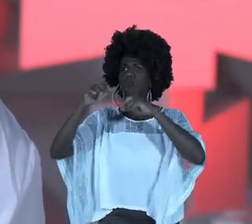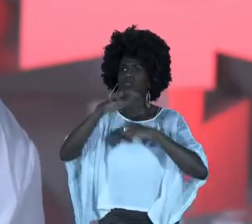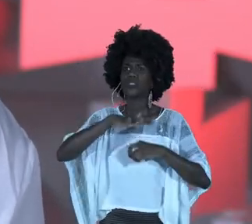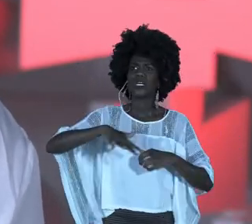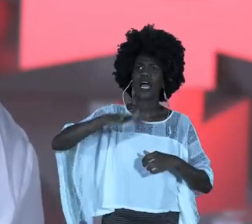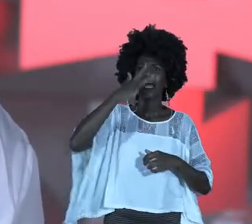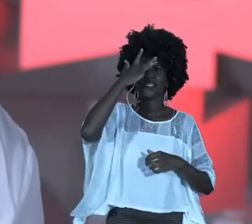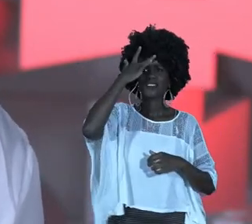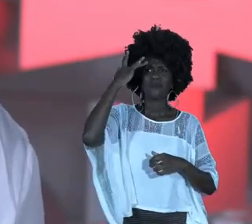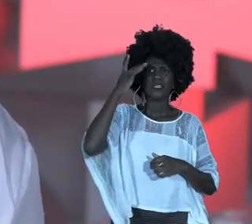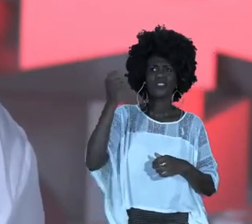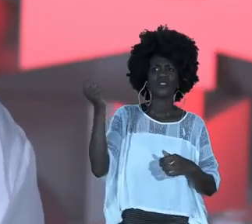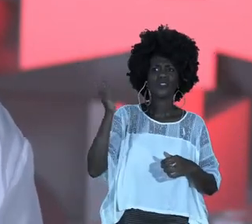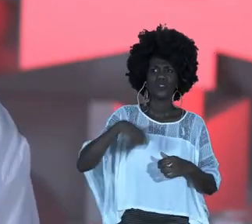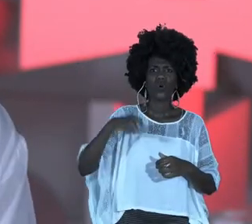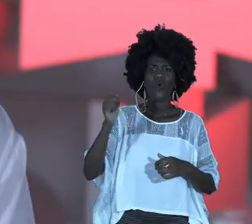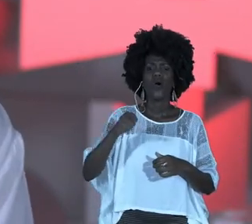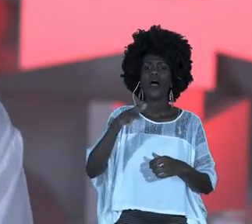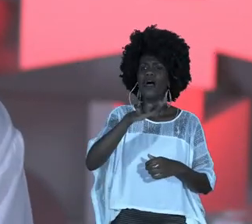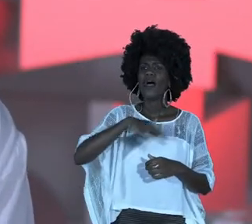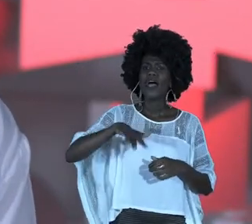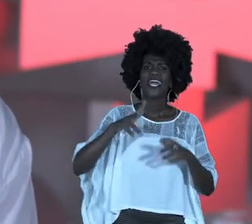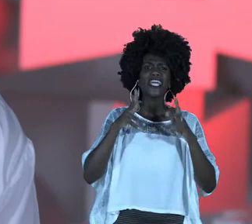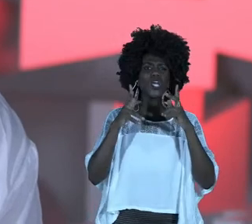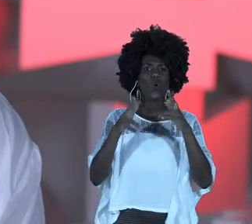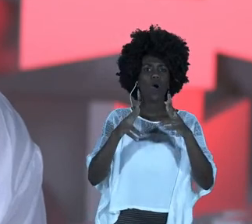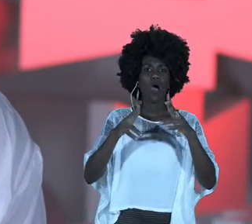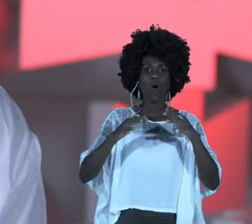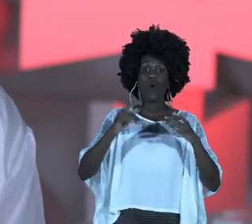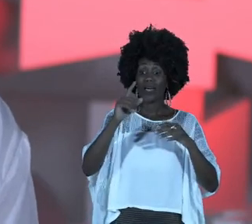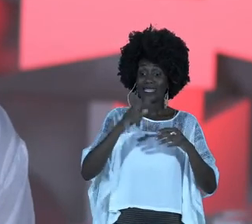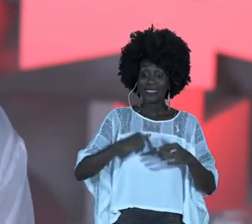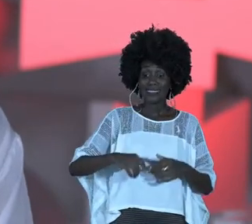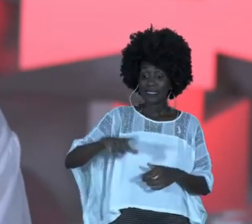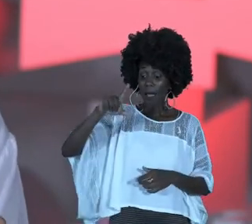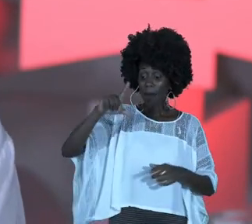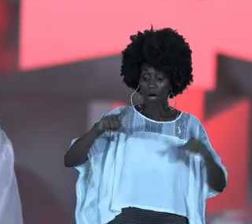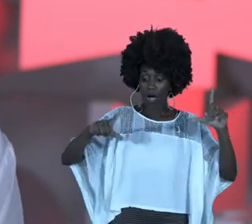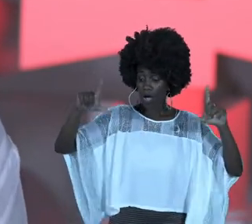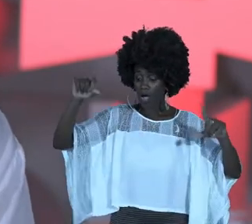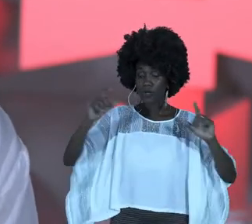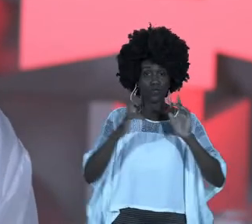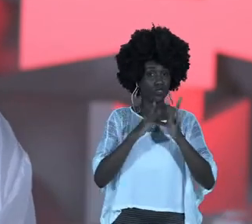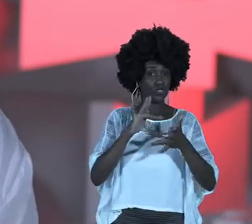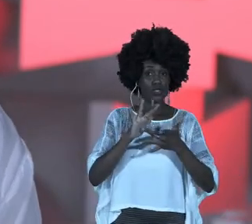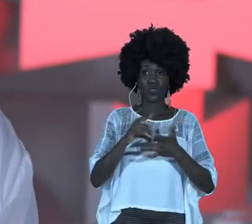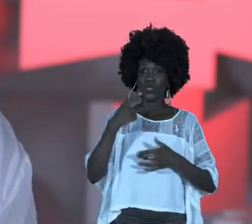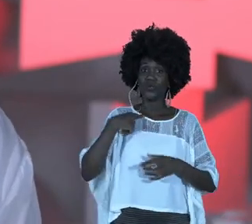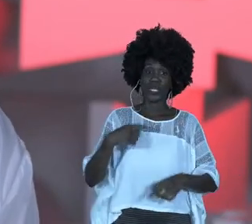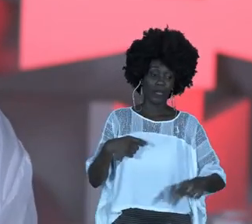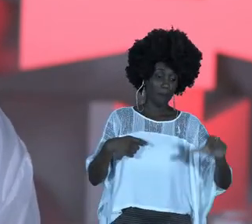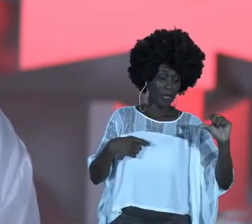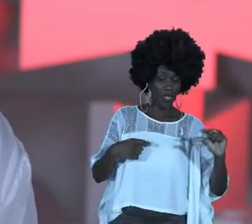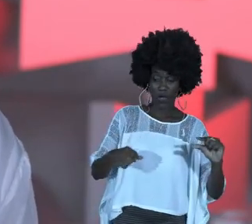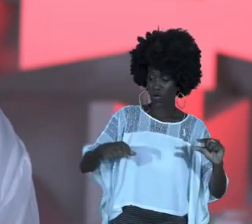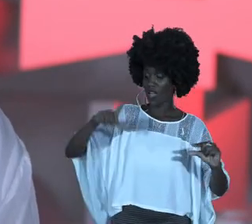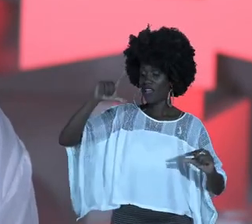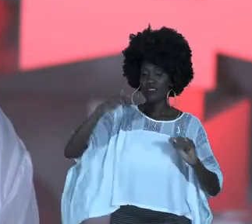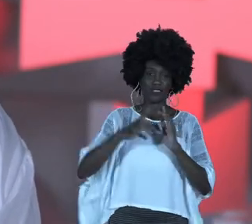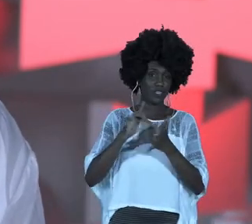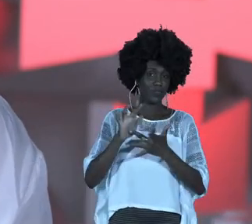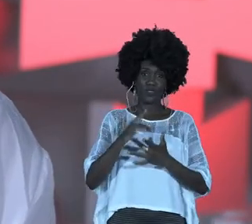As pessoas são do mesmo tamanho de Jesus. Não tem uma hierarquia de tamanho esses personagens.